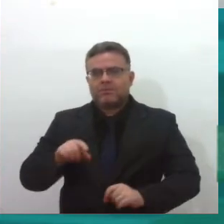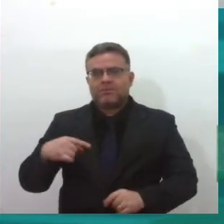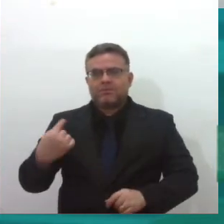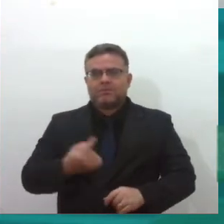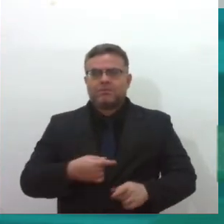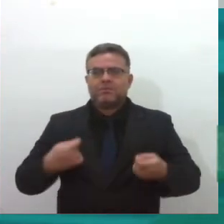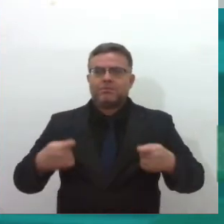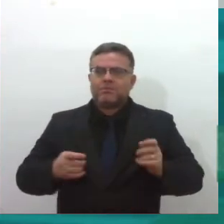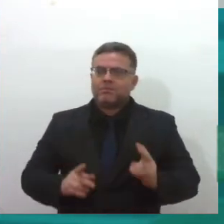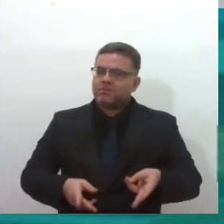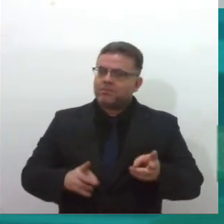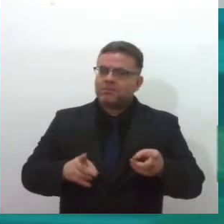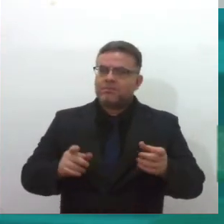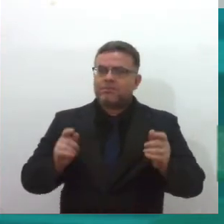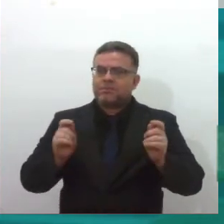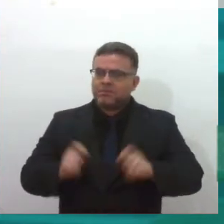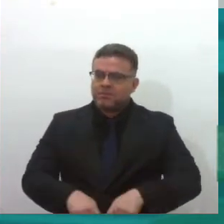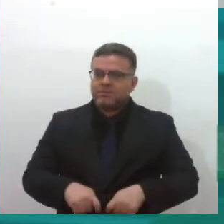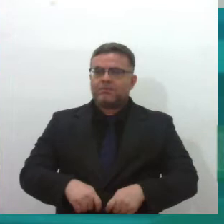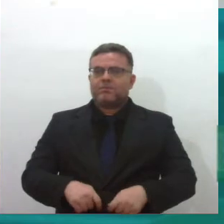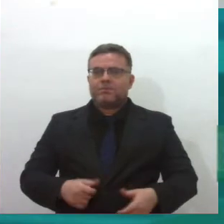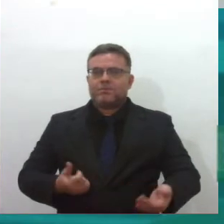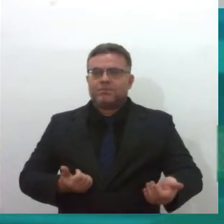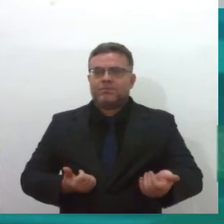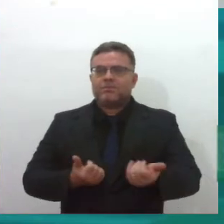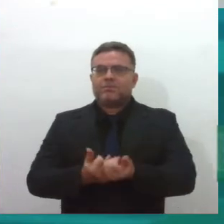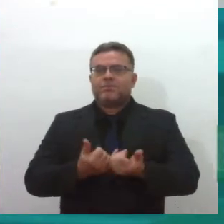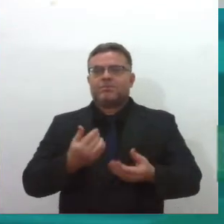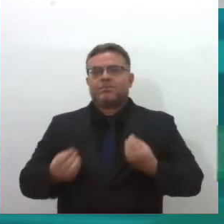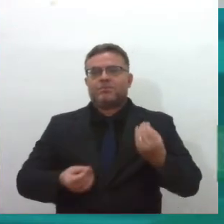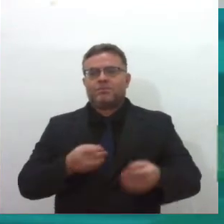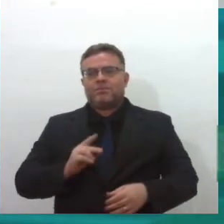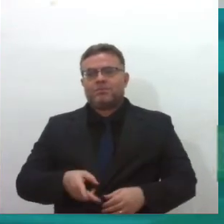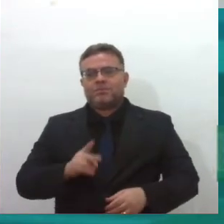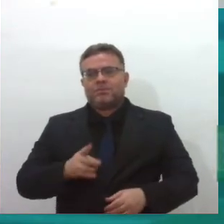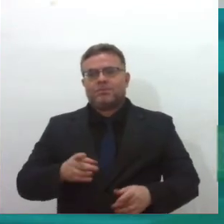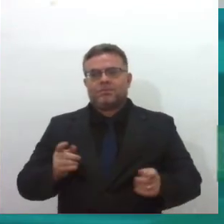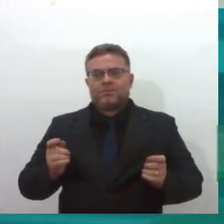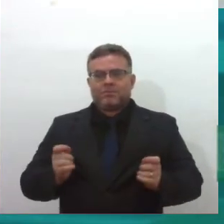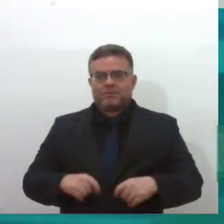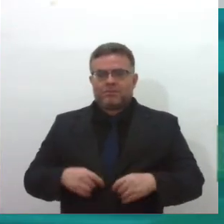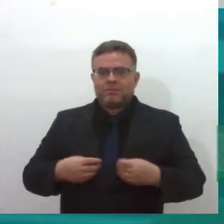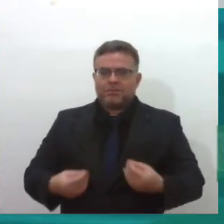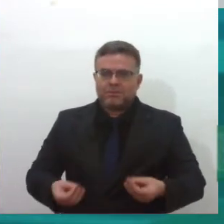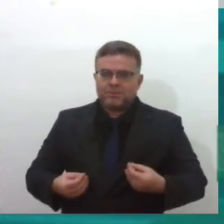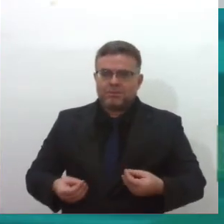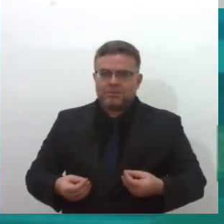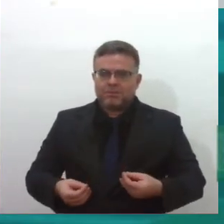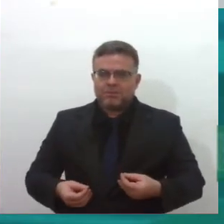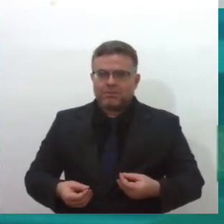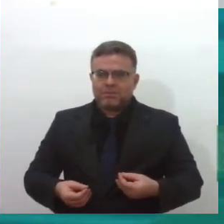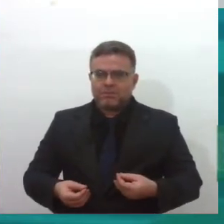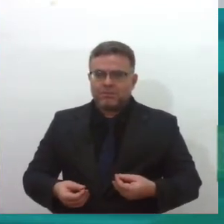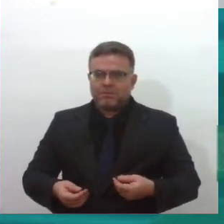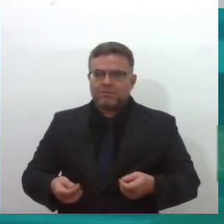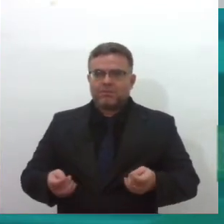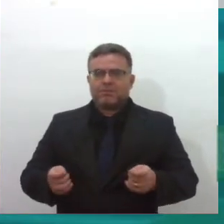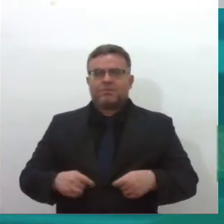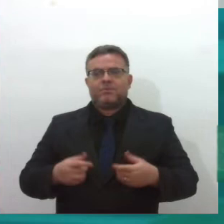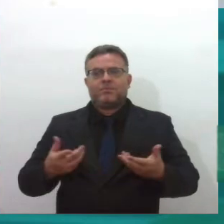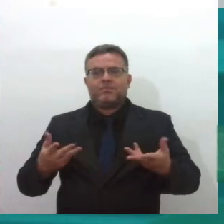precisamos tratar esse autor do crime. Como disse, a pedofilia é um distúrbio da